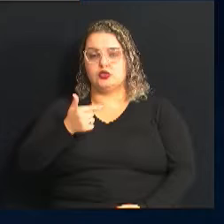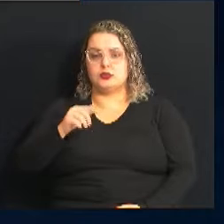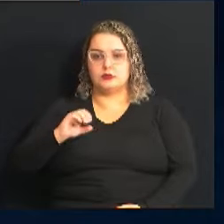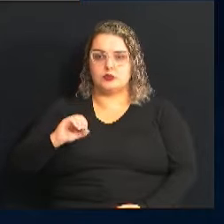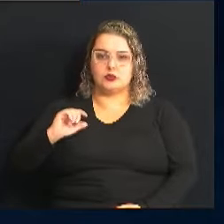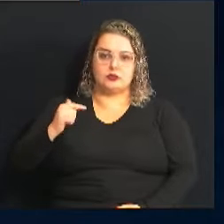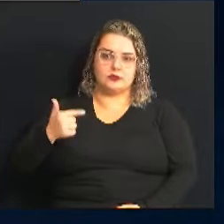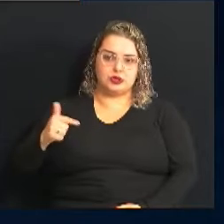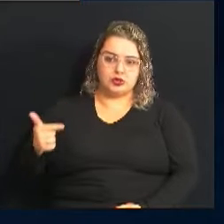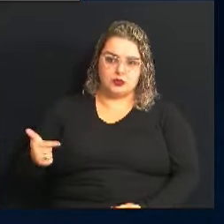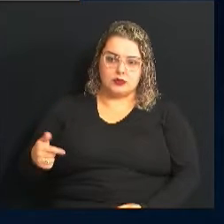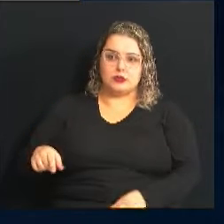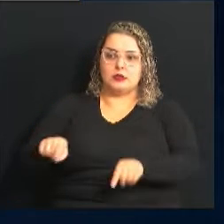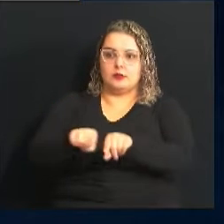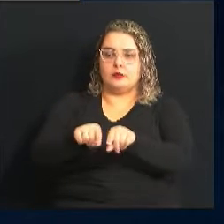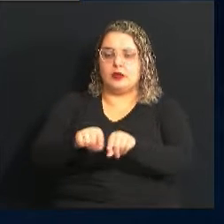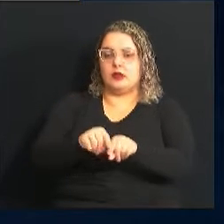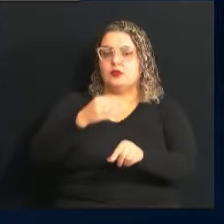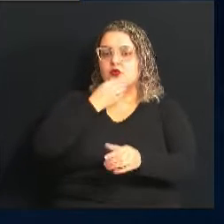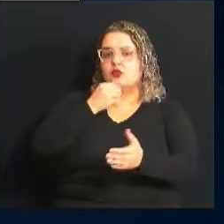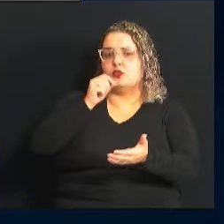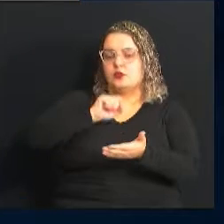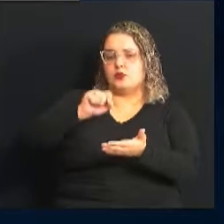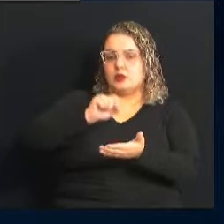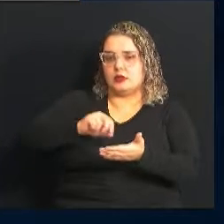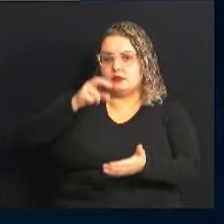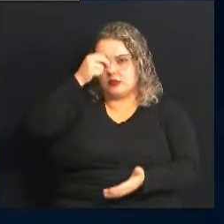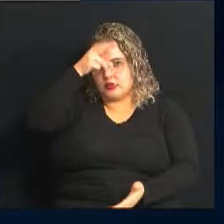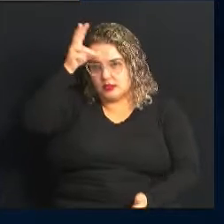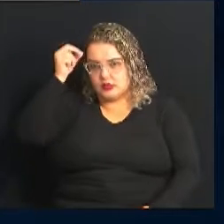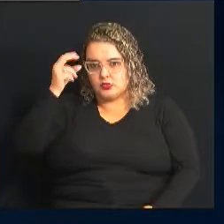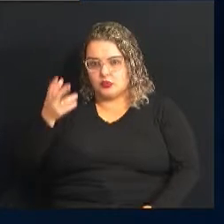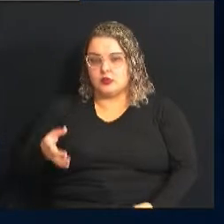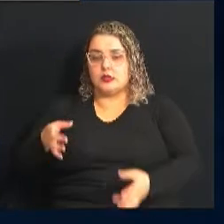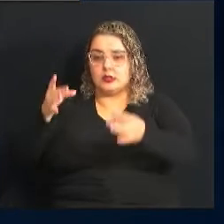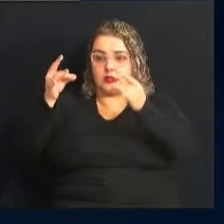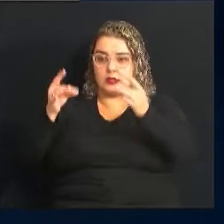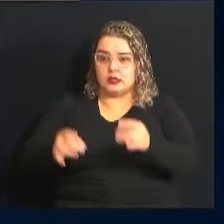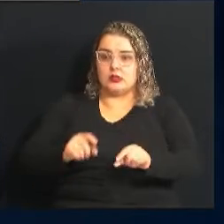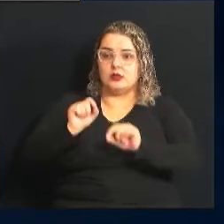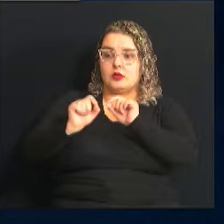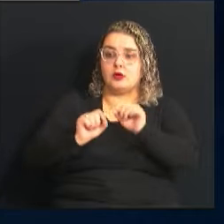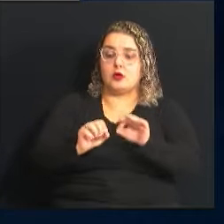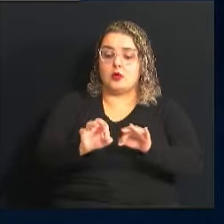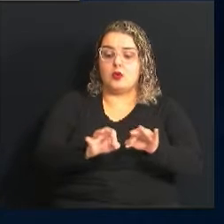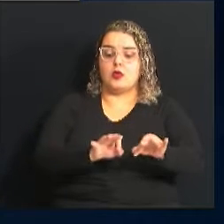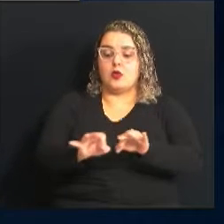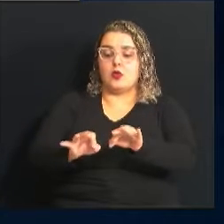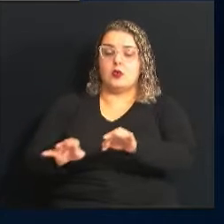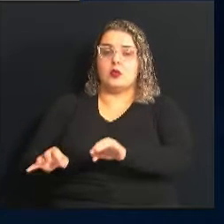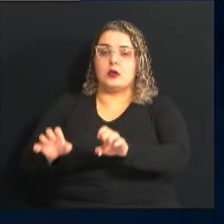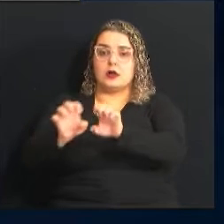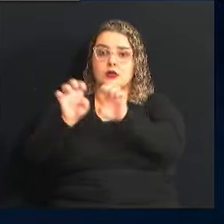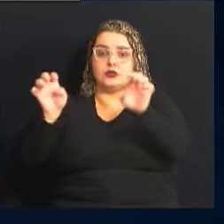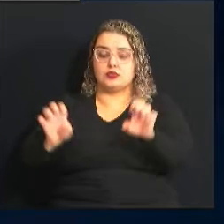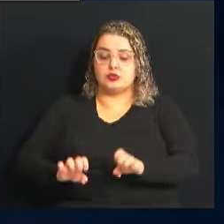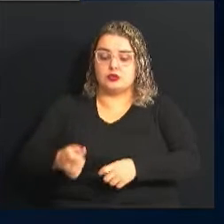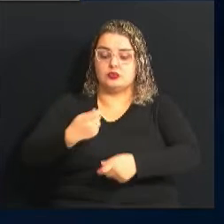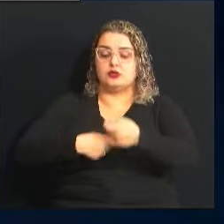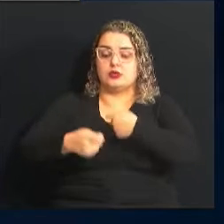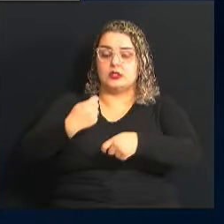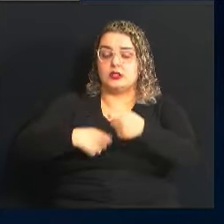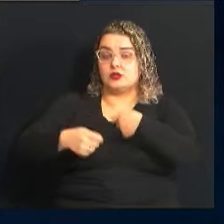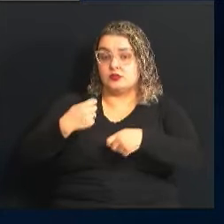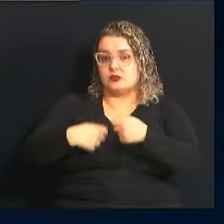46/2022, também de autoria do prefeito municipal, que dispõe sobre a reorganização da estrutura administrativa